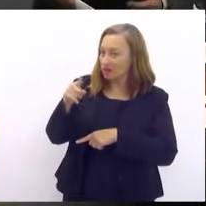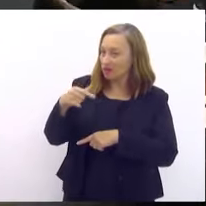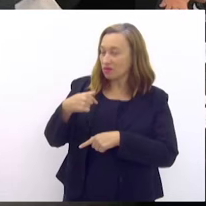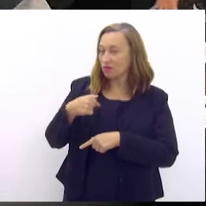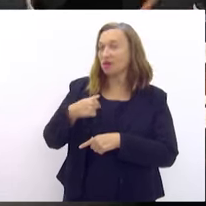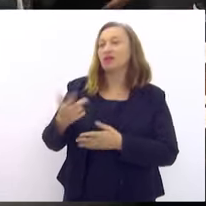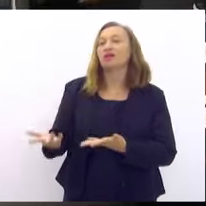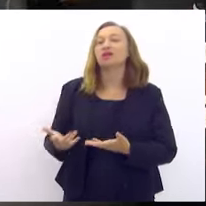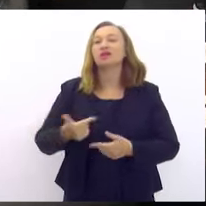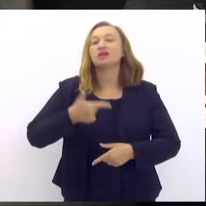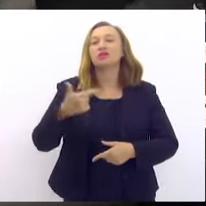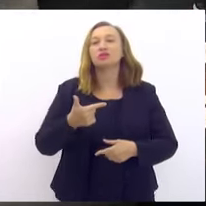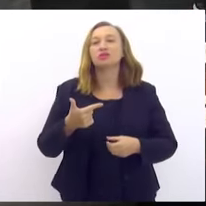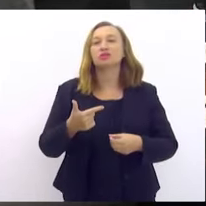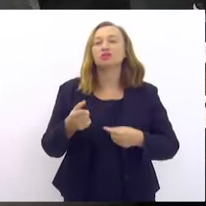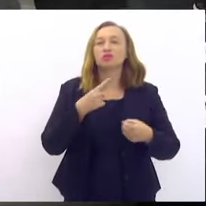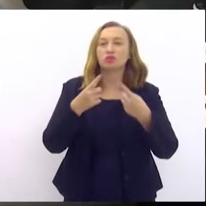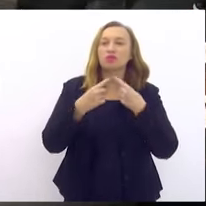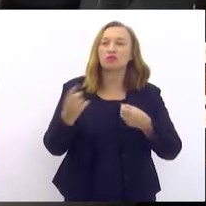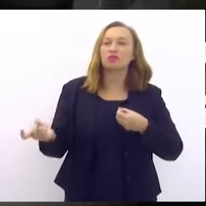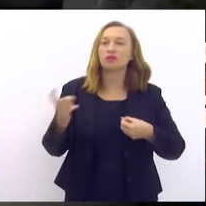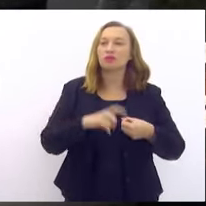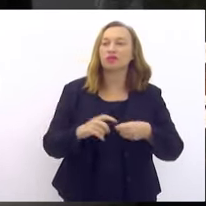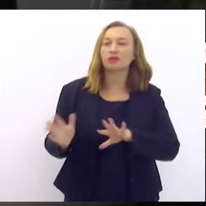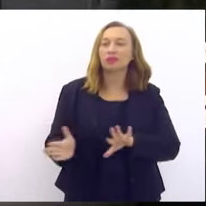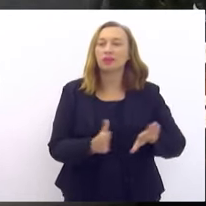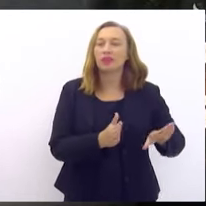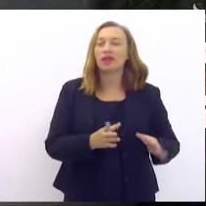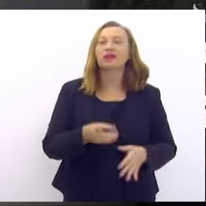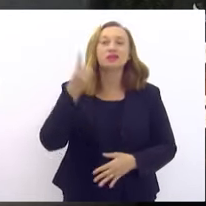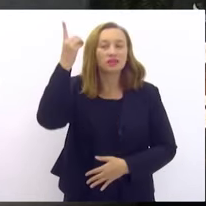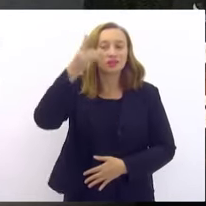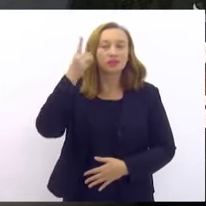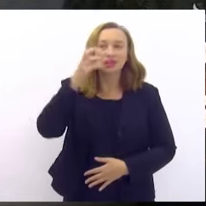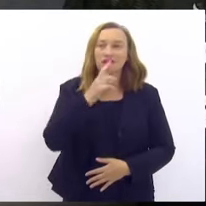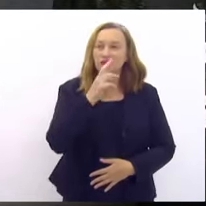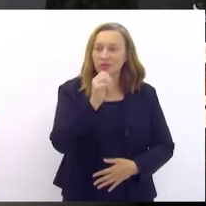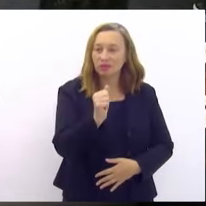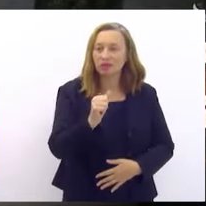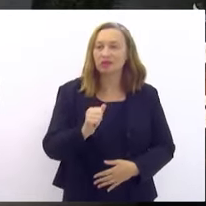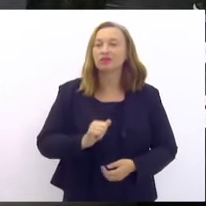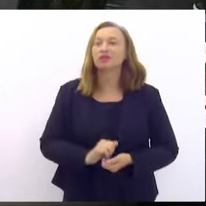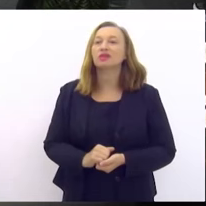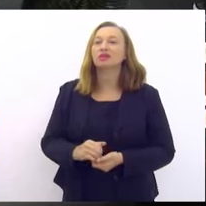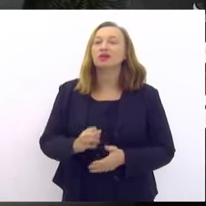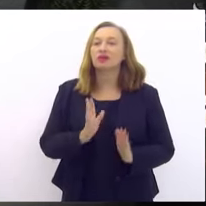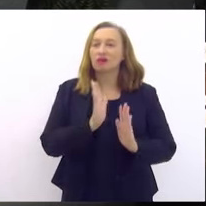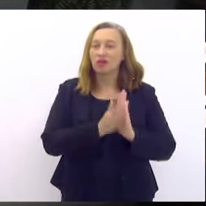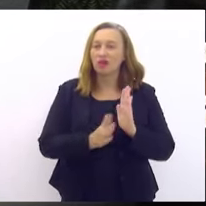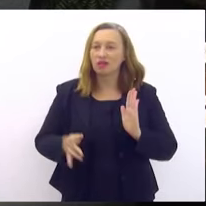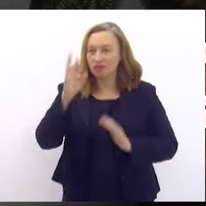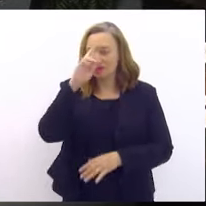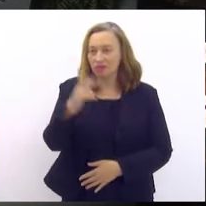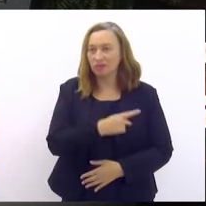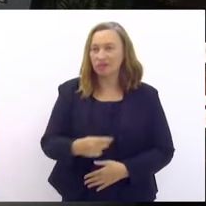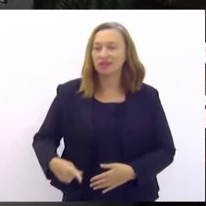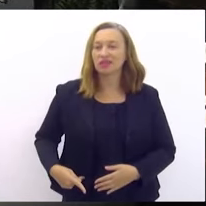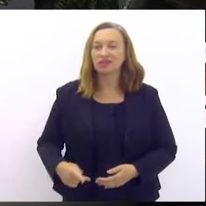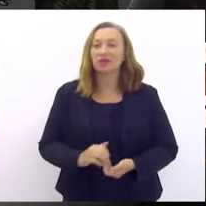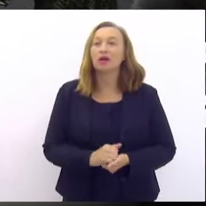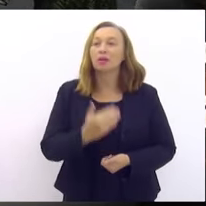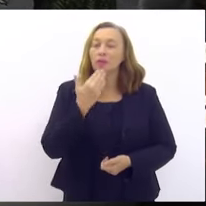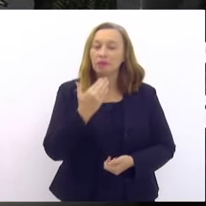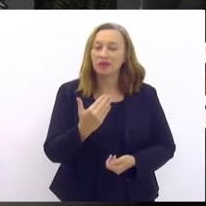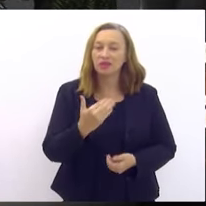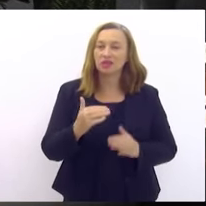do vencido pra segunda discussão eu vou deixar o deputado rodo am Presidente é questão de ordem pedir a